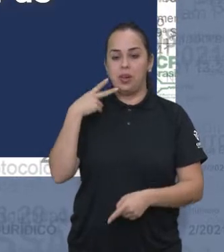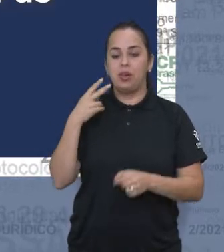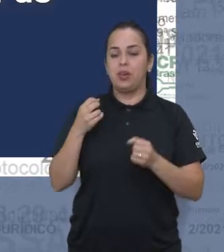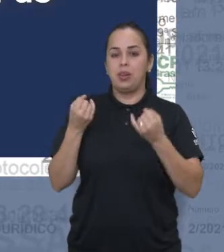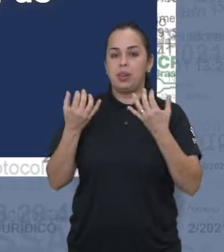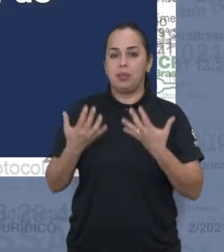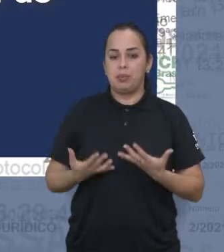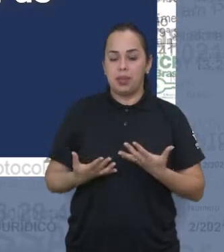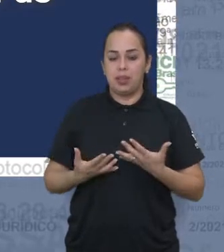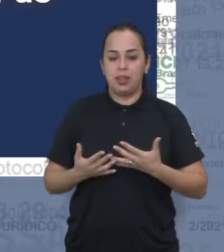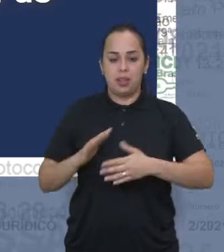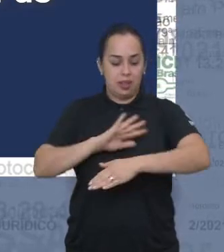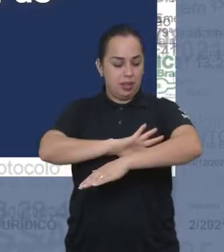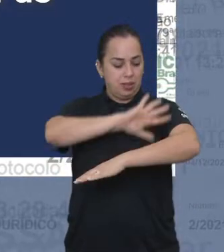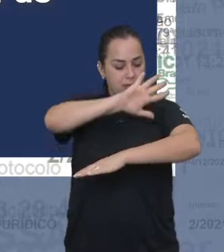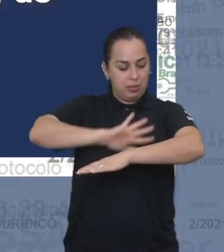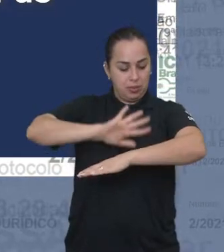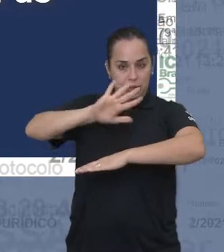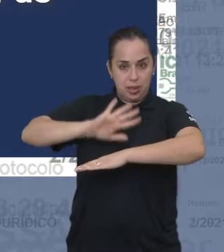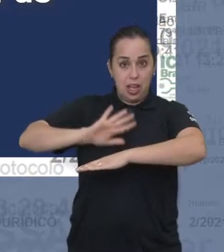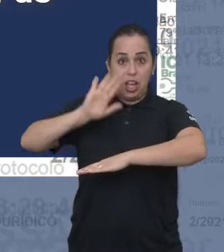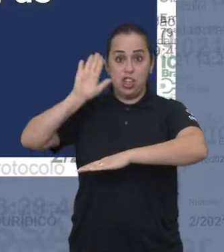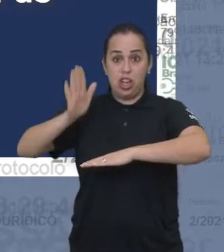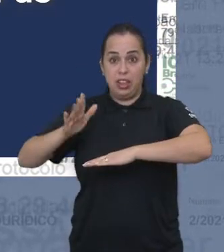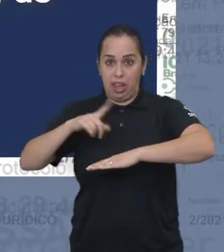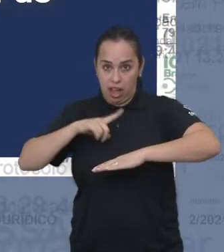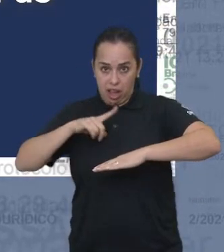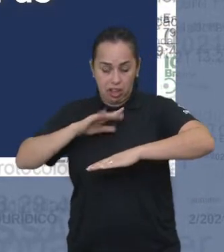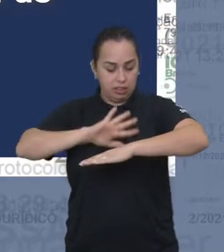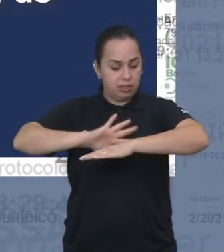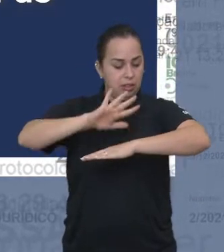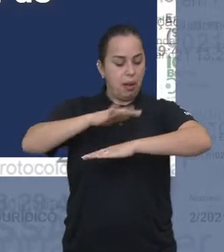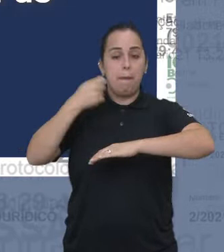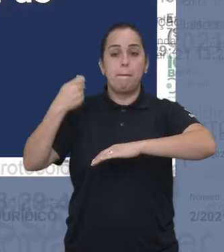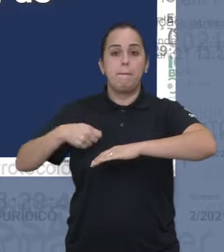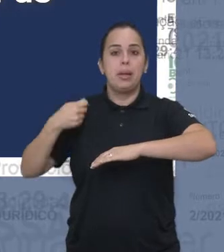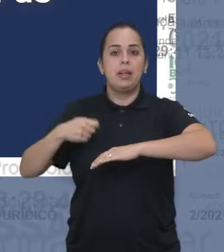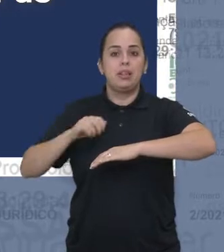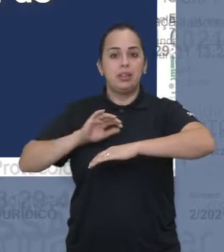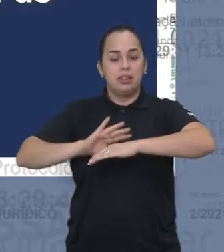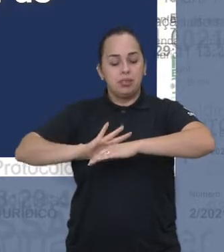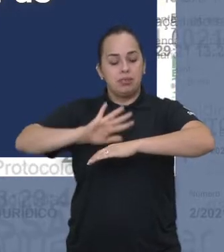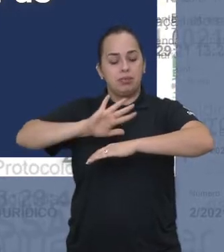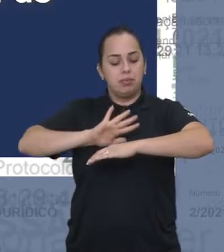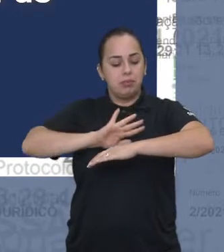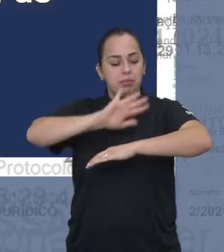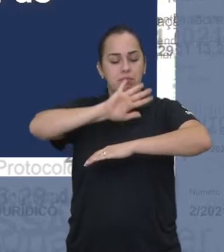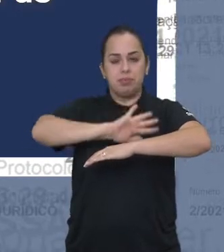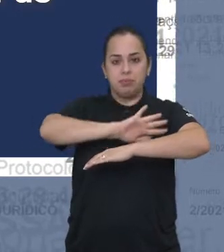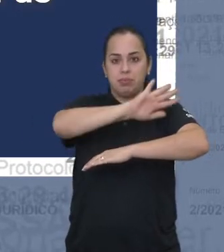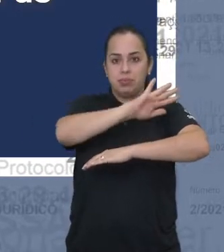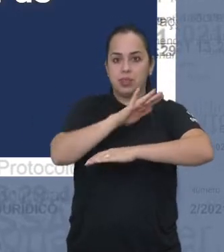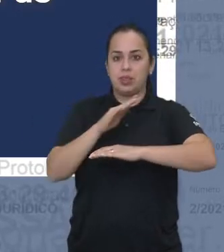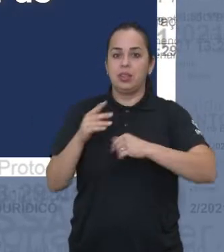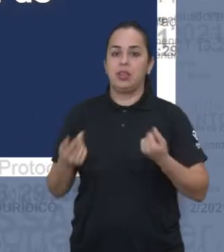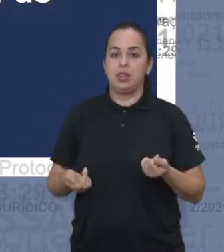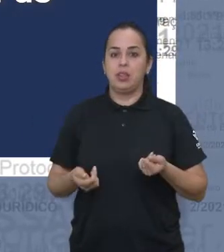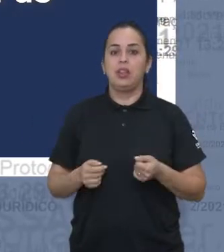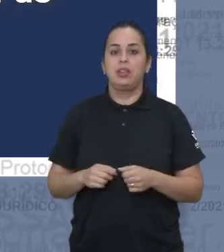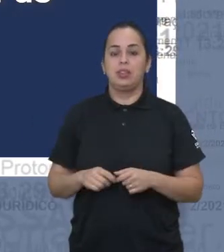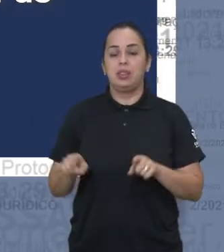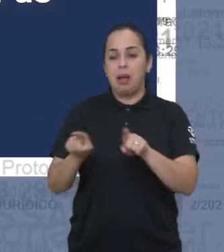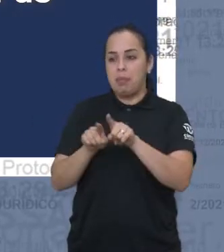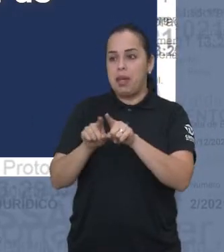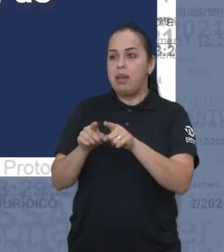indica que a adequação das passarelas e viadutos já existentes na cidade deve ser feita gradativamente de acordo